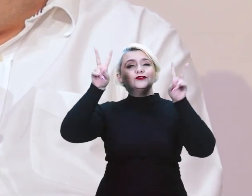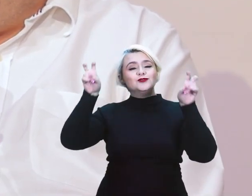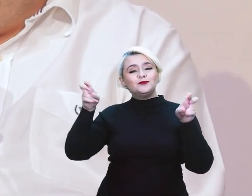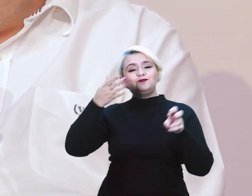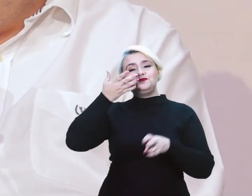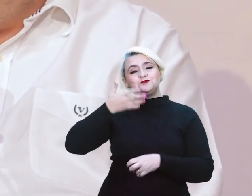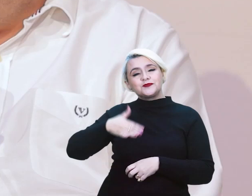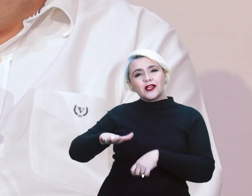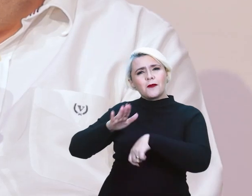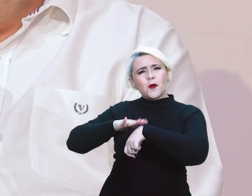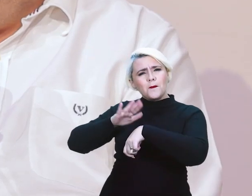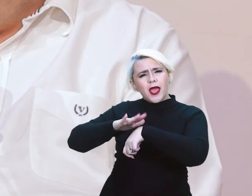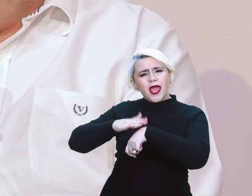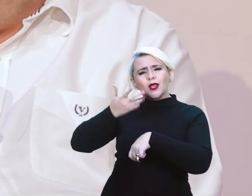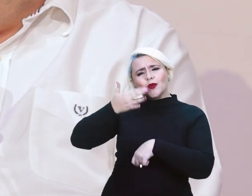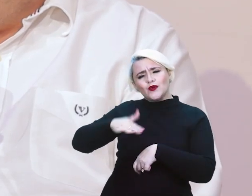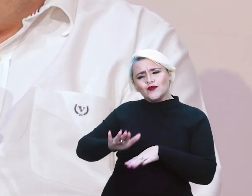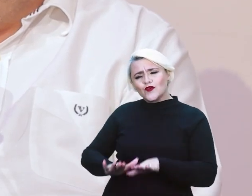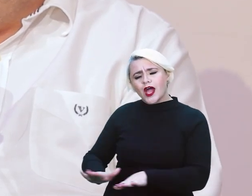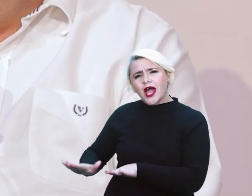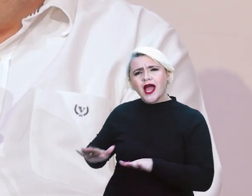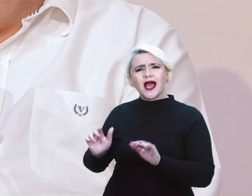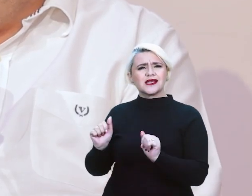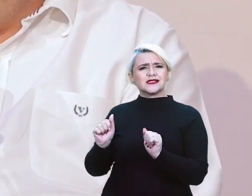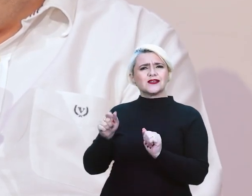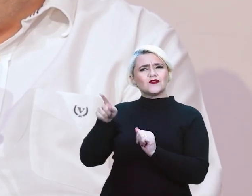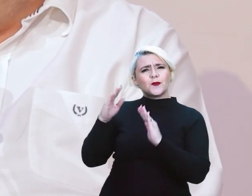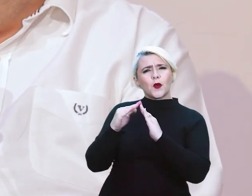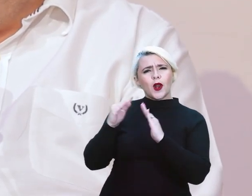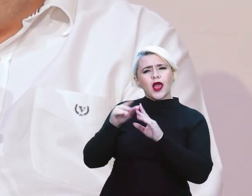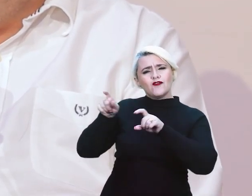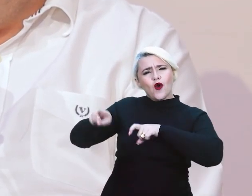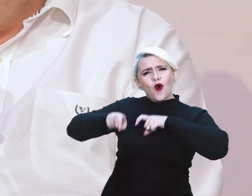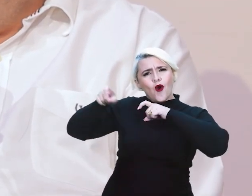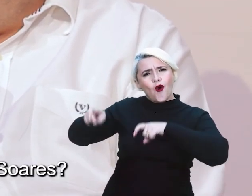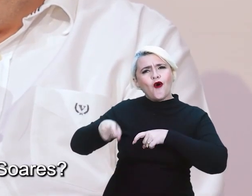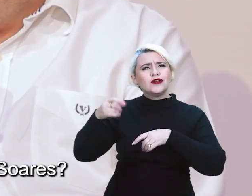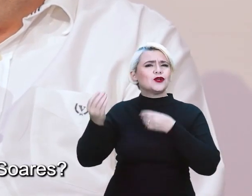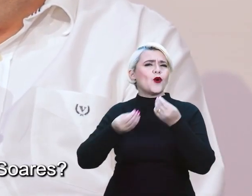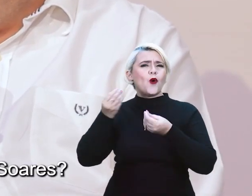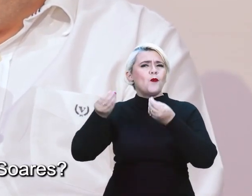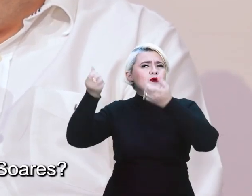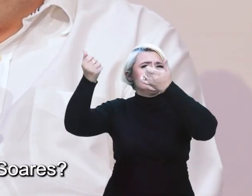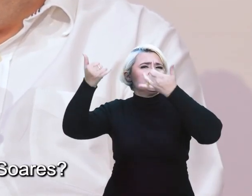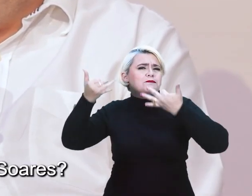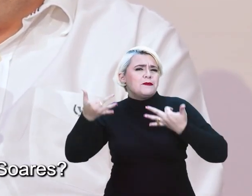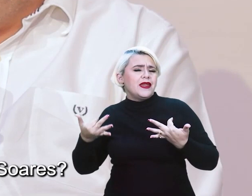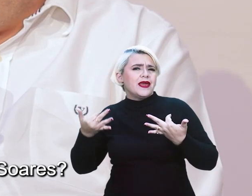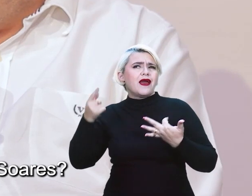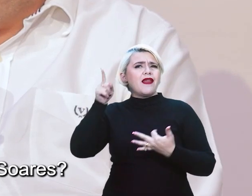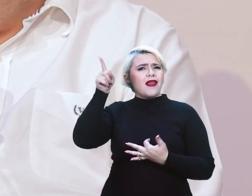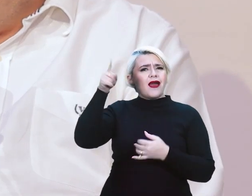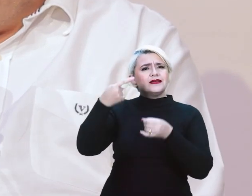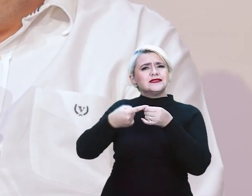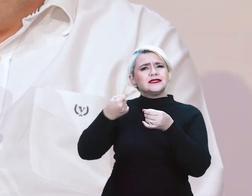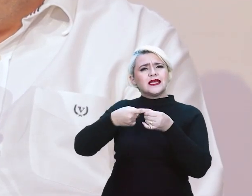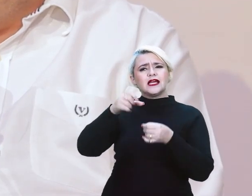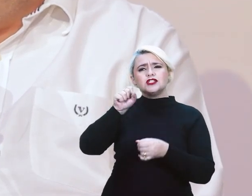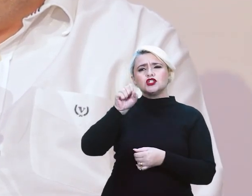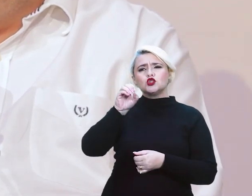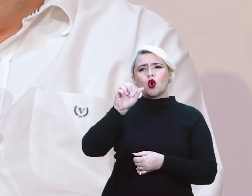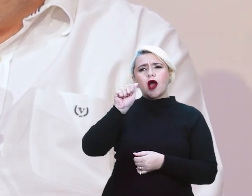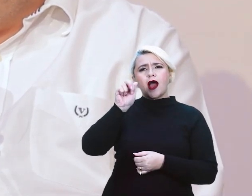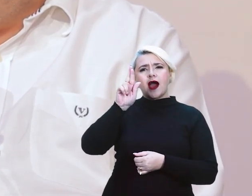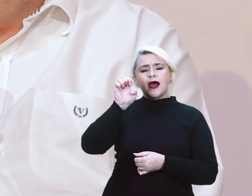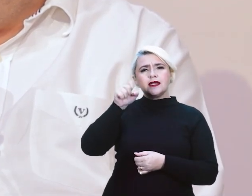da infância, falando daquele período que você morava na roça. Como é que foi sua infância lá em Soares, ali